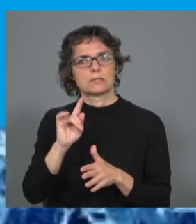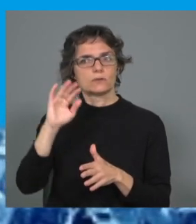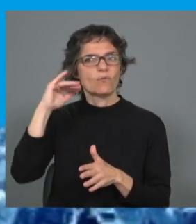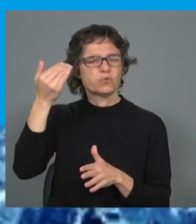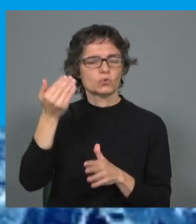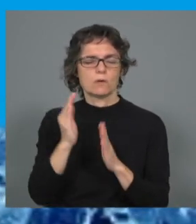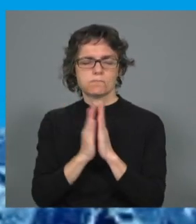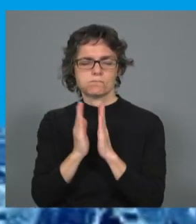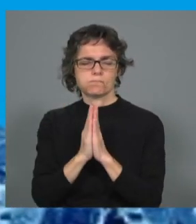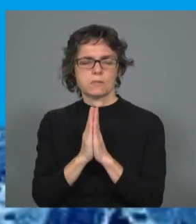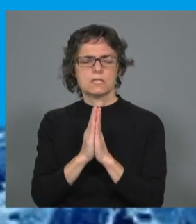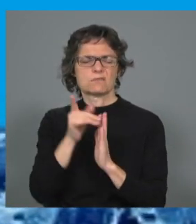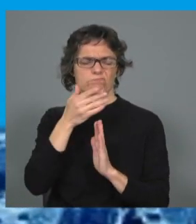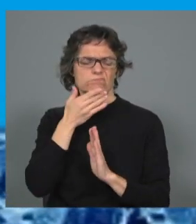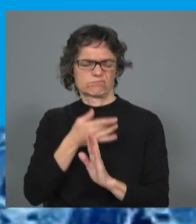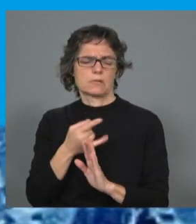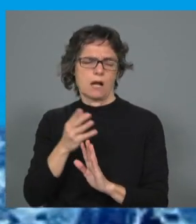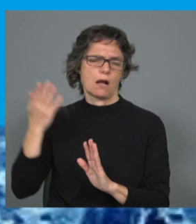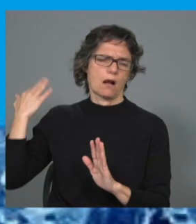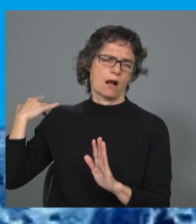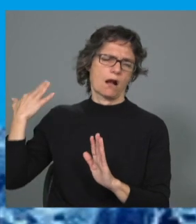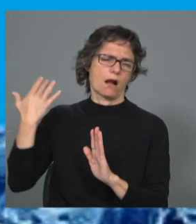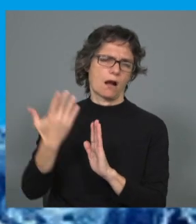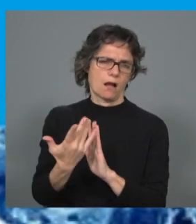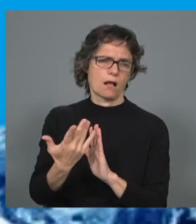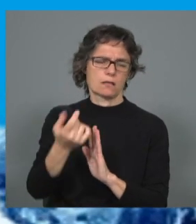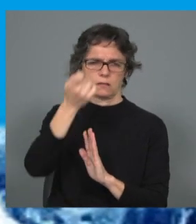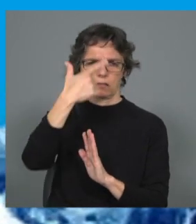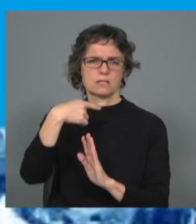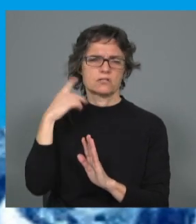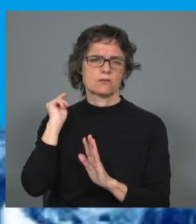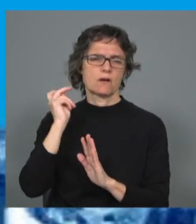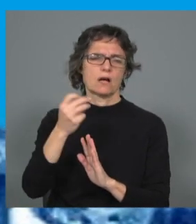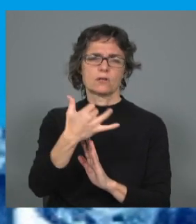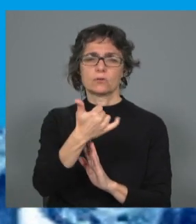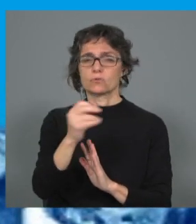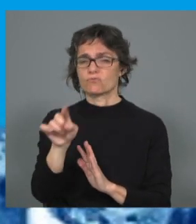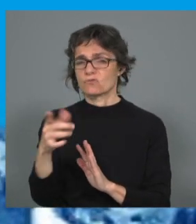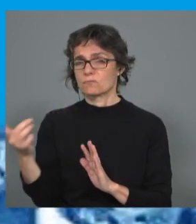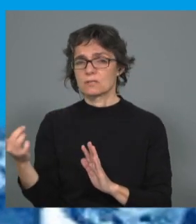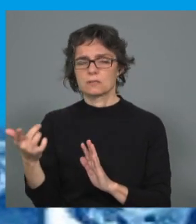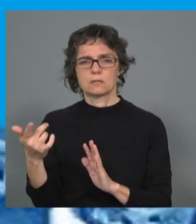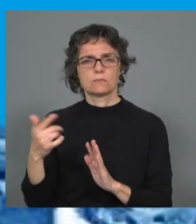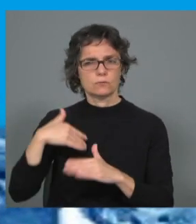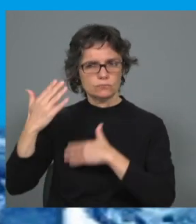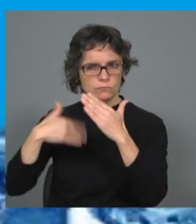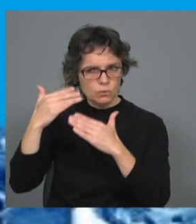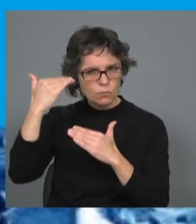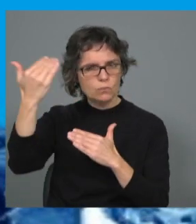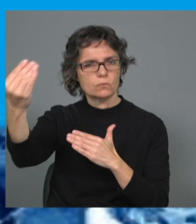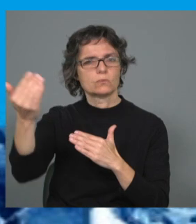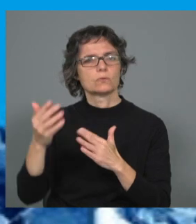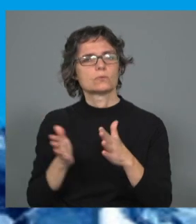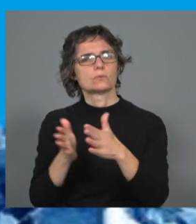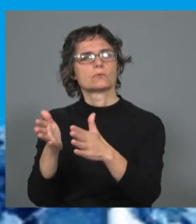tem 2000 anos de história, portanto as coisas demoram o seu tempo, mas é haver aqui um trabalho para poder haver